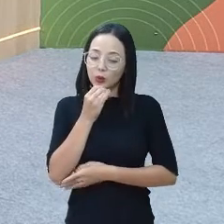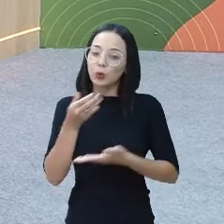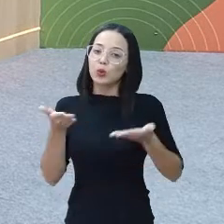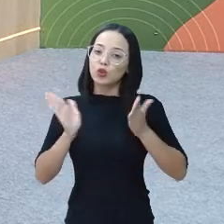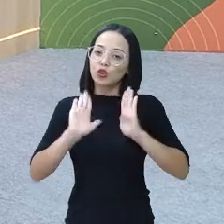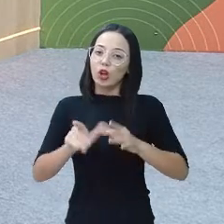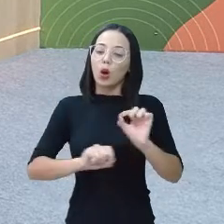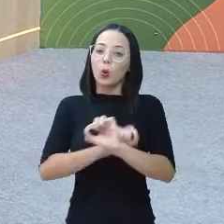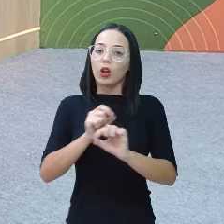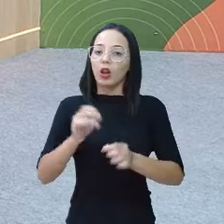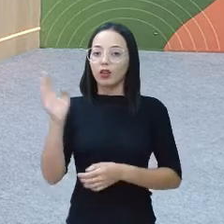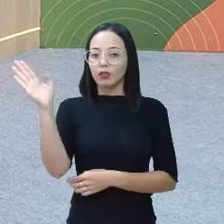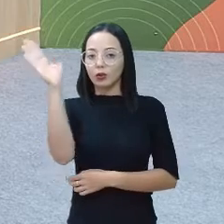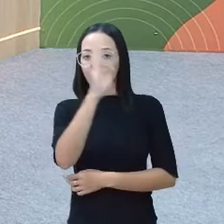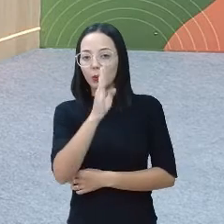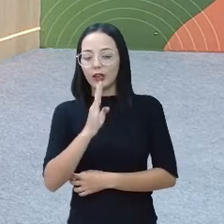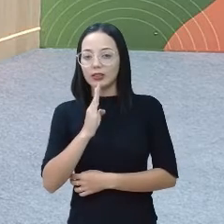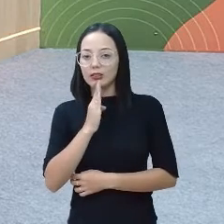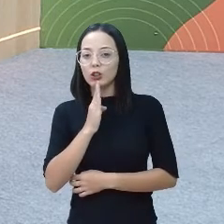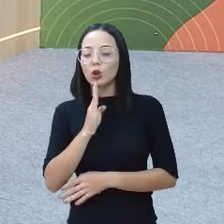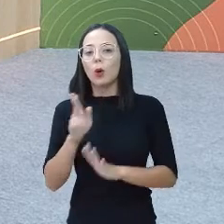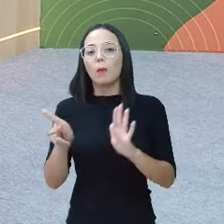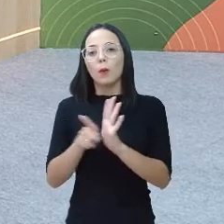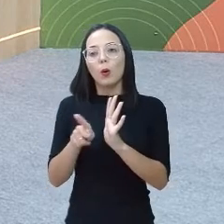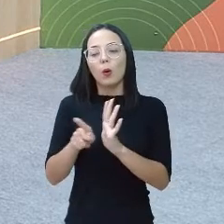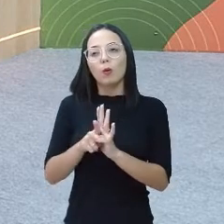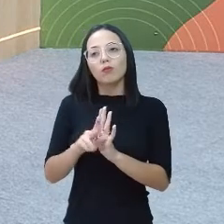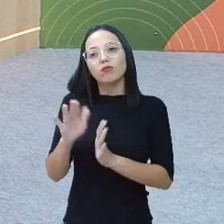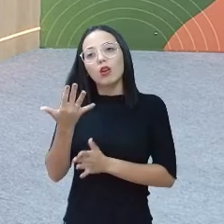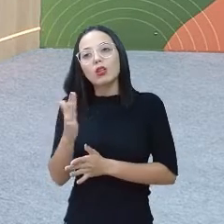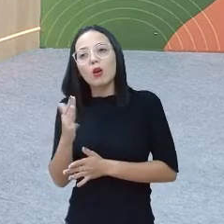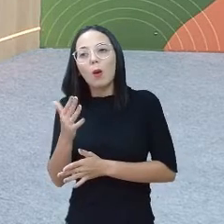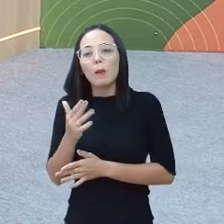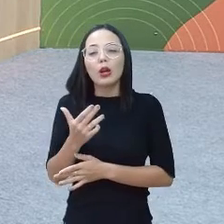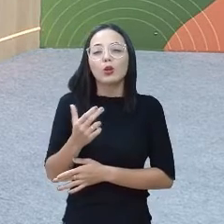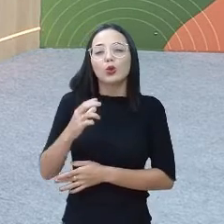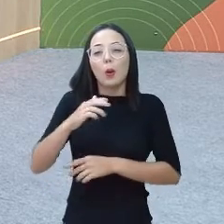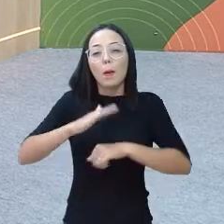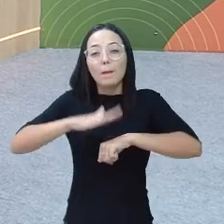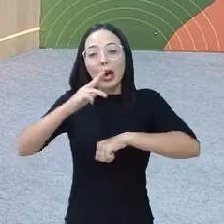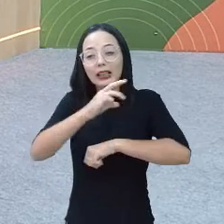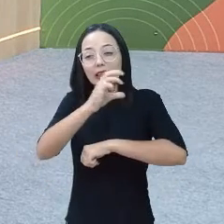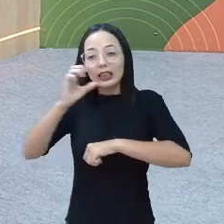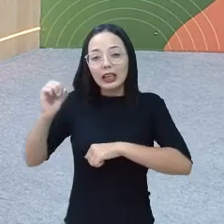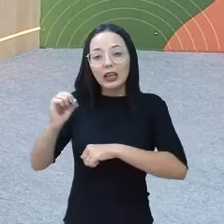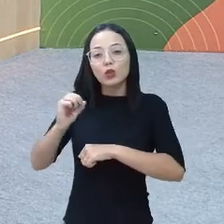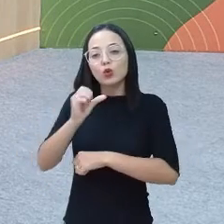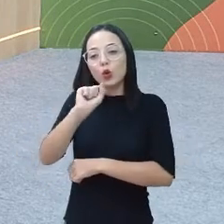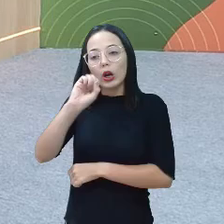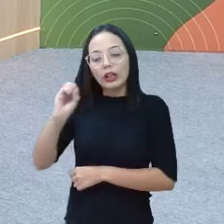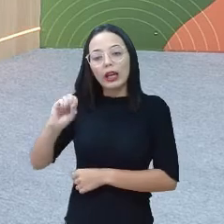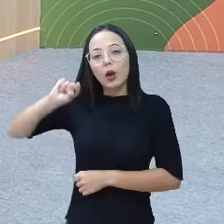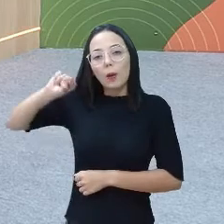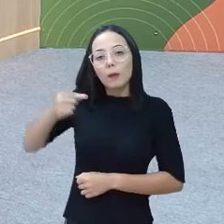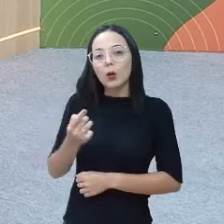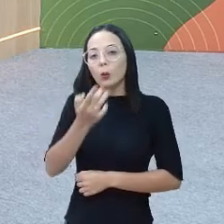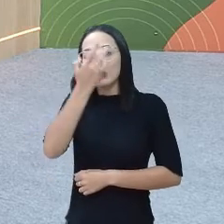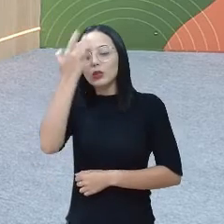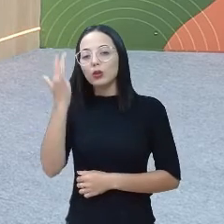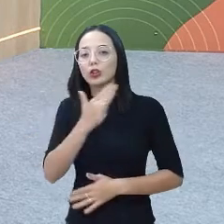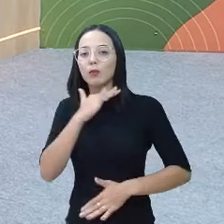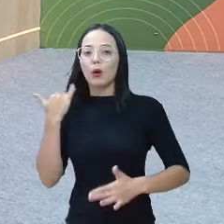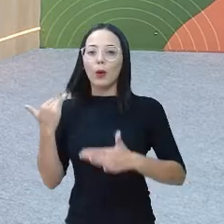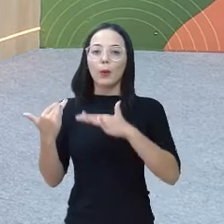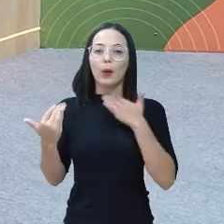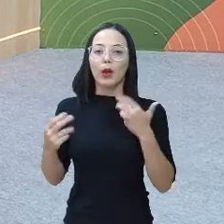já temos no Brasil um pouco mais de 580 mil brasileiras que